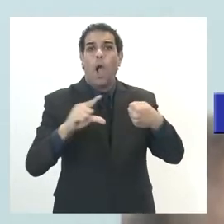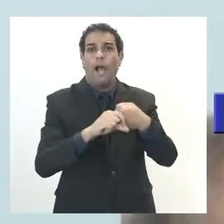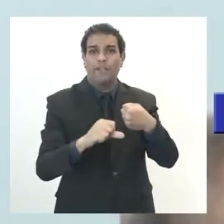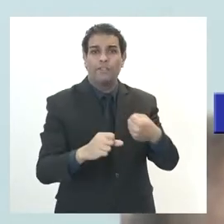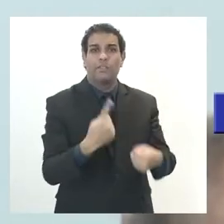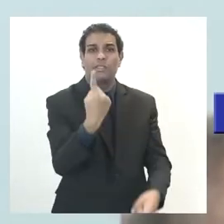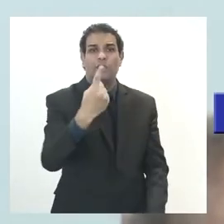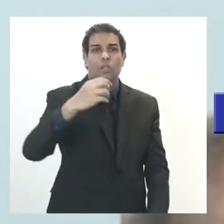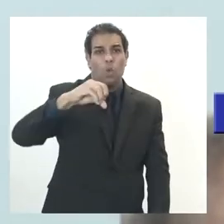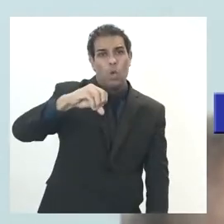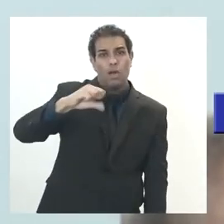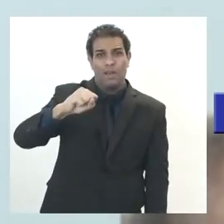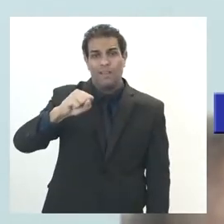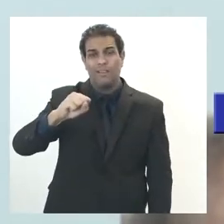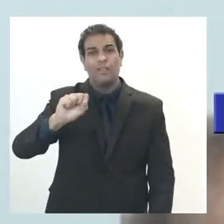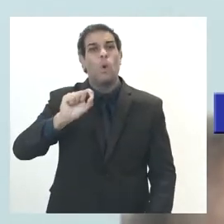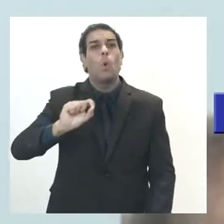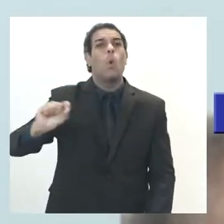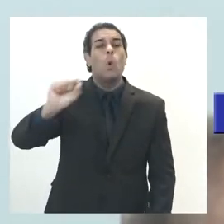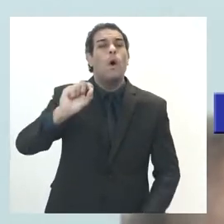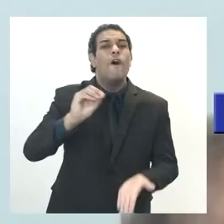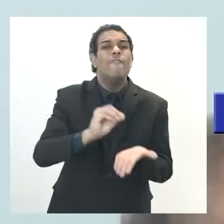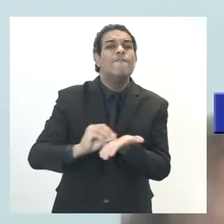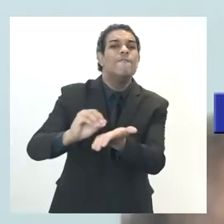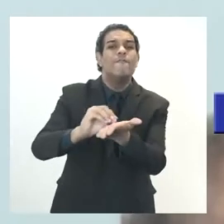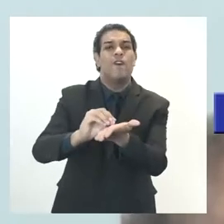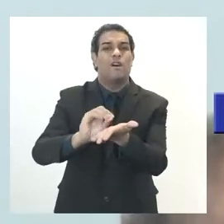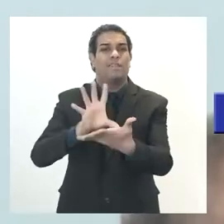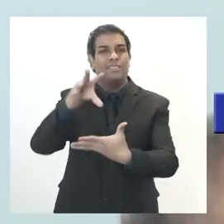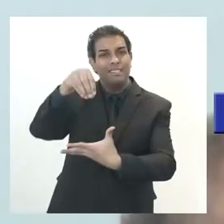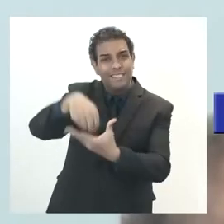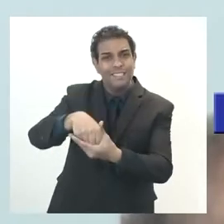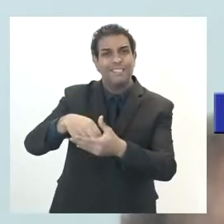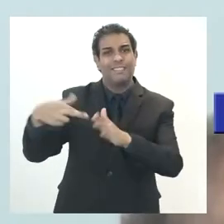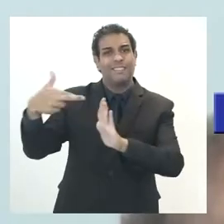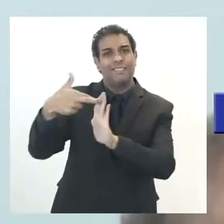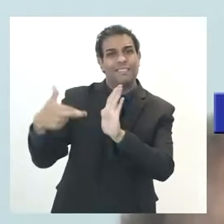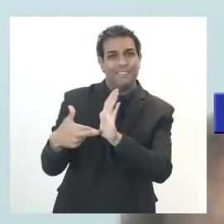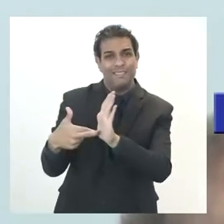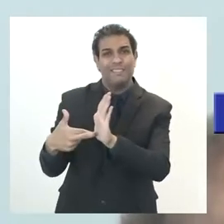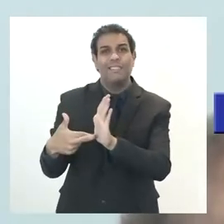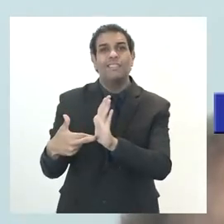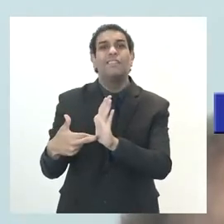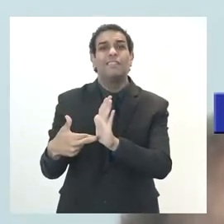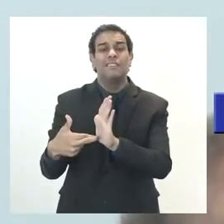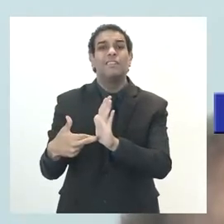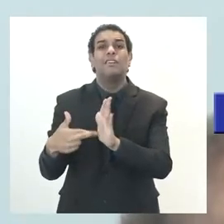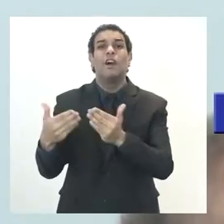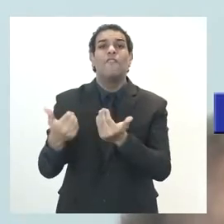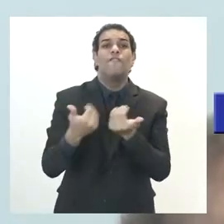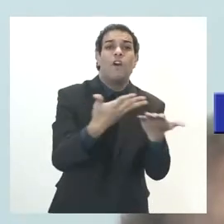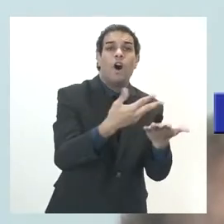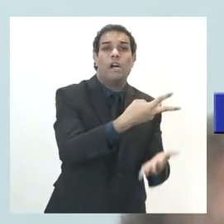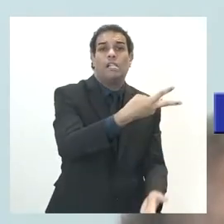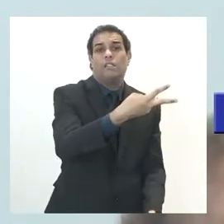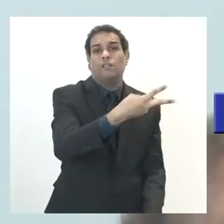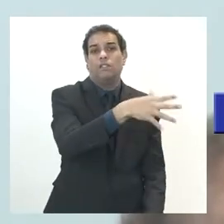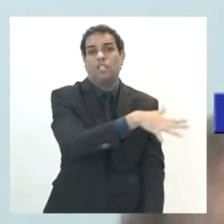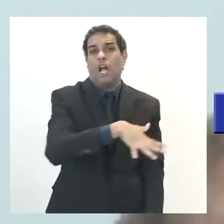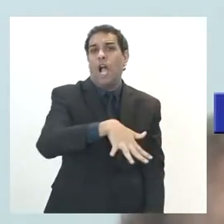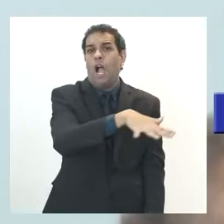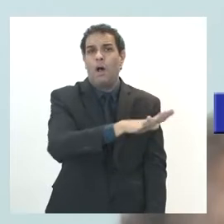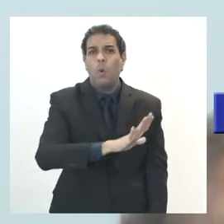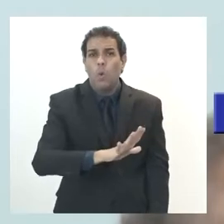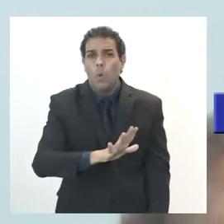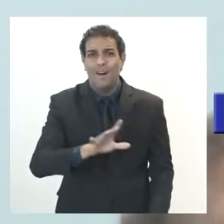aonde qualquer falta que nós cometemos nós vamos direto com conselho e 30 dias toma na rua na